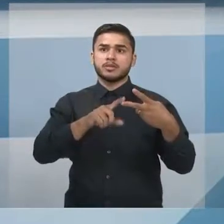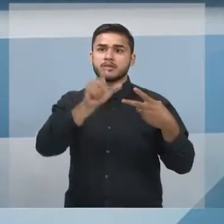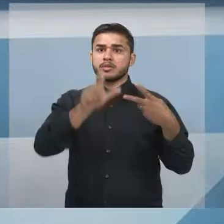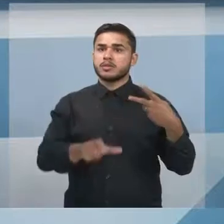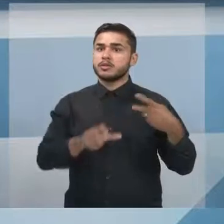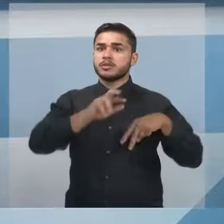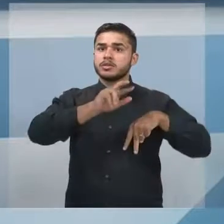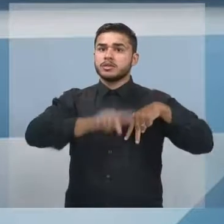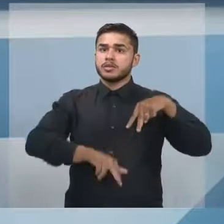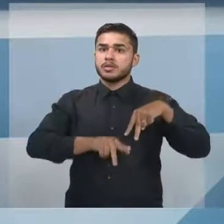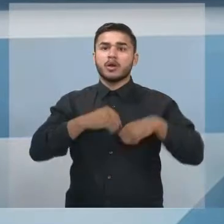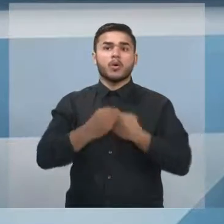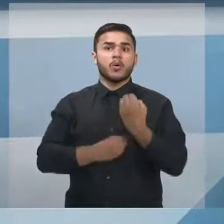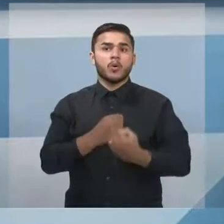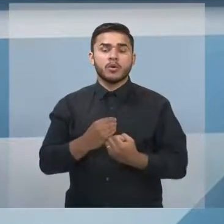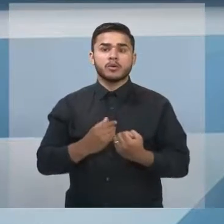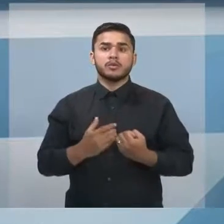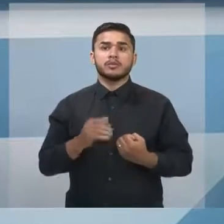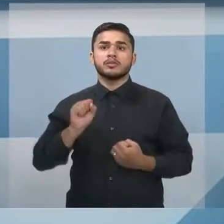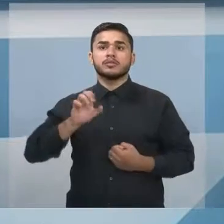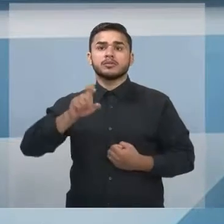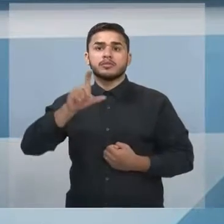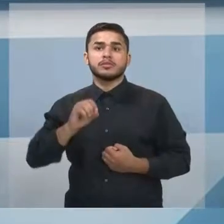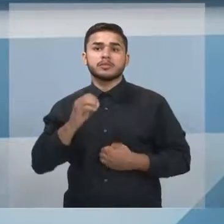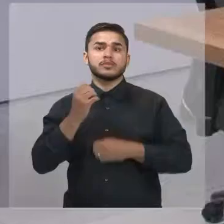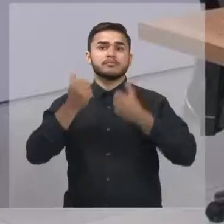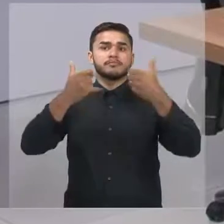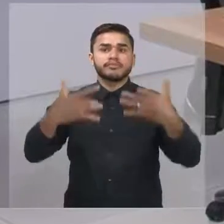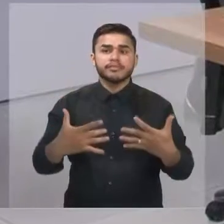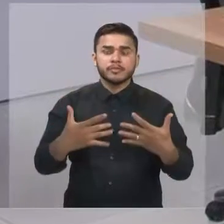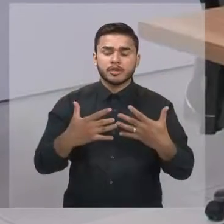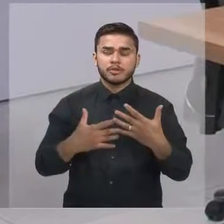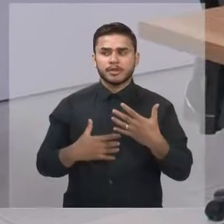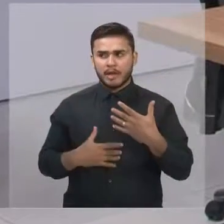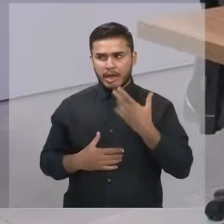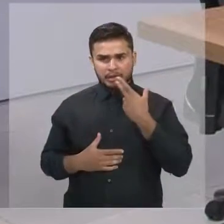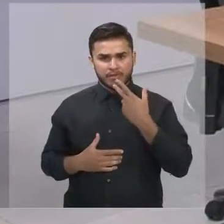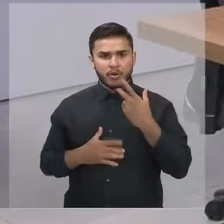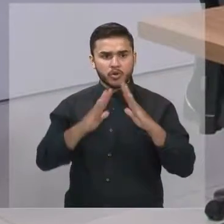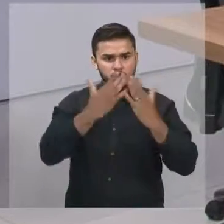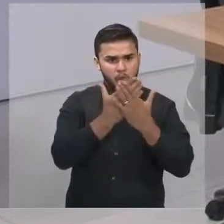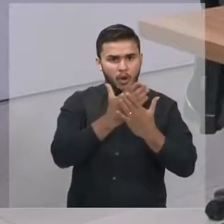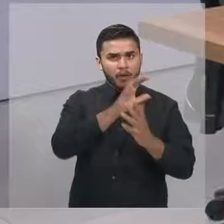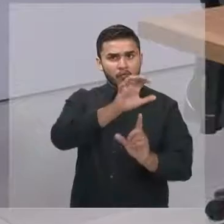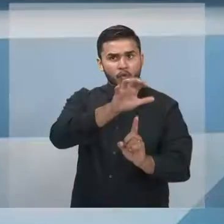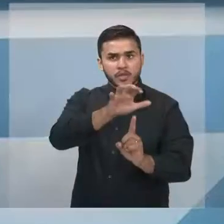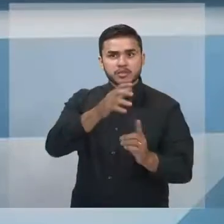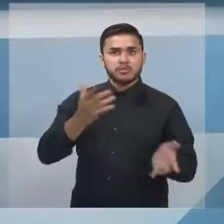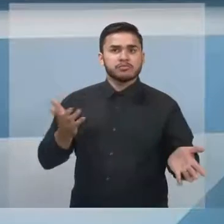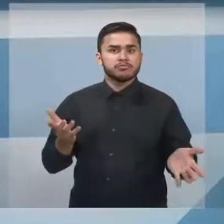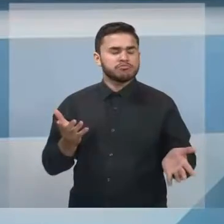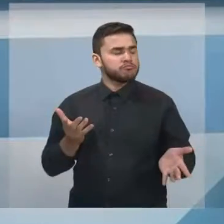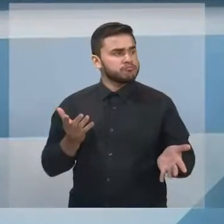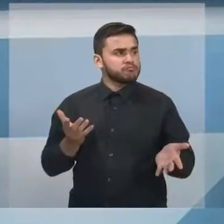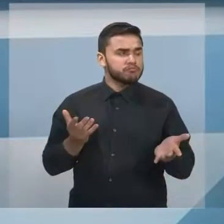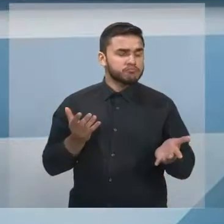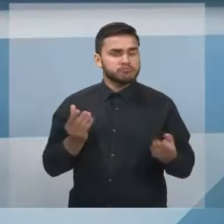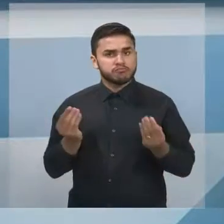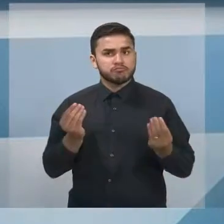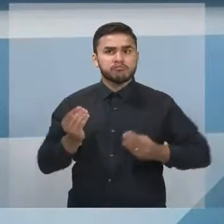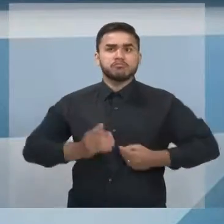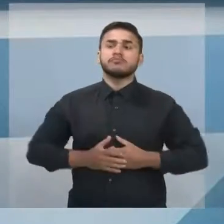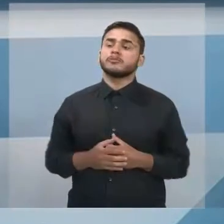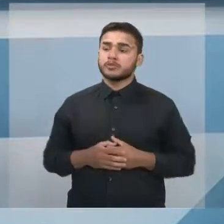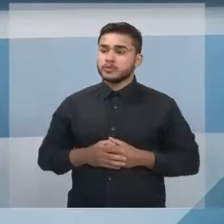crianças e tudo. Agora, o que eu queria colocar, só para finalizar isso aqui, o professor Rui, Clésio e Djalma, rapidamente. Se estamos passando